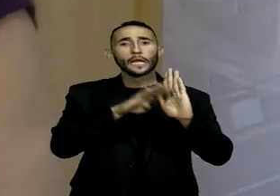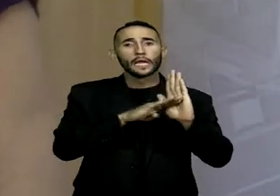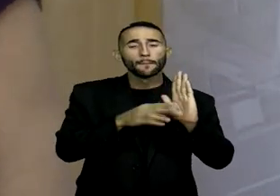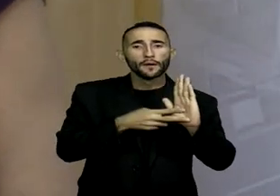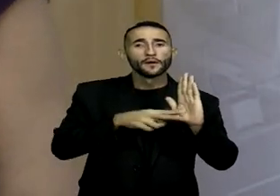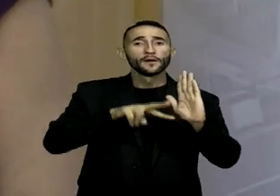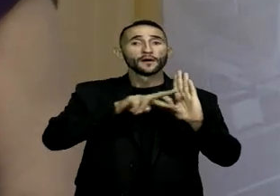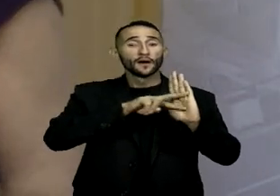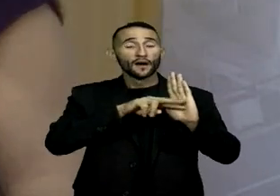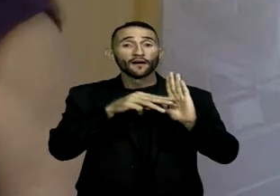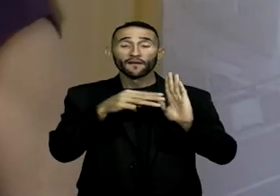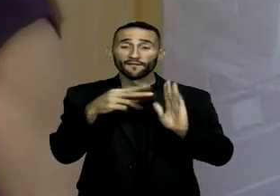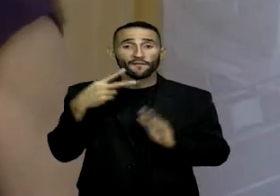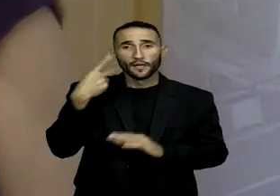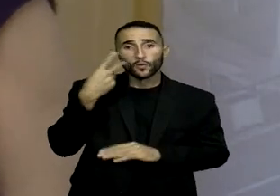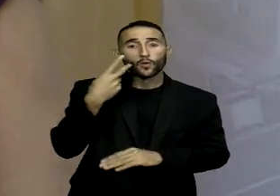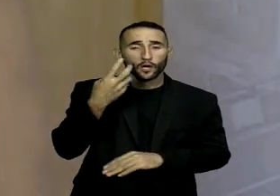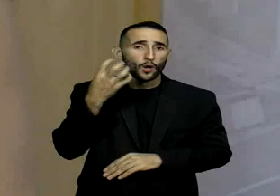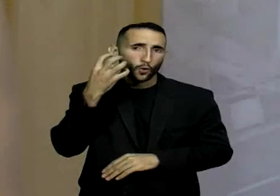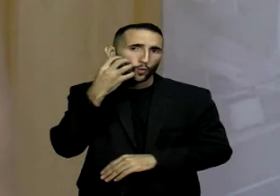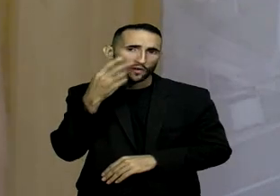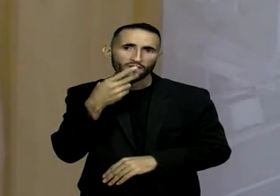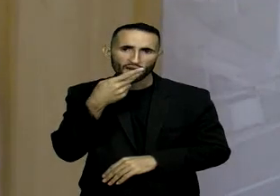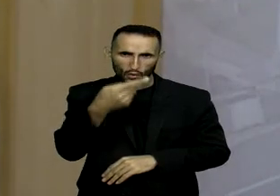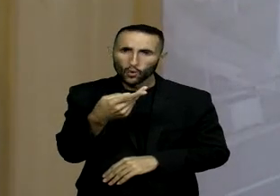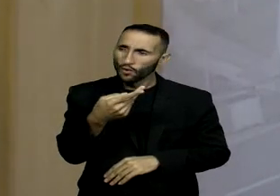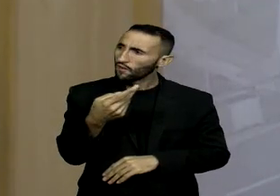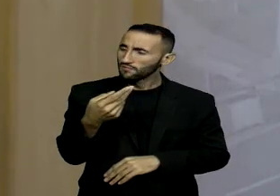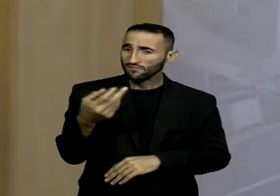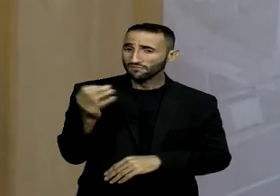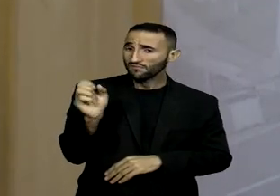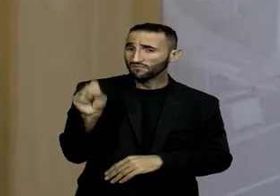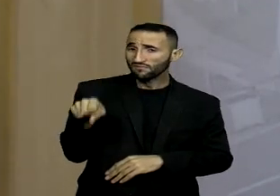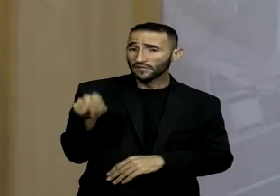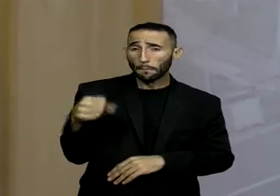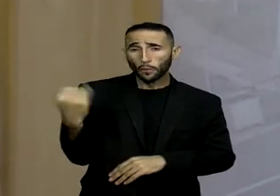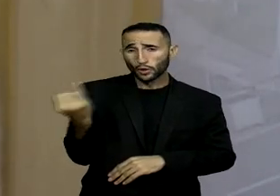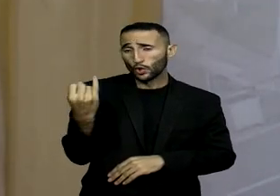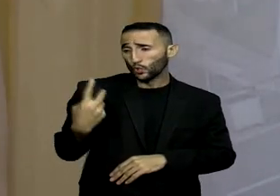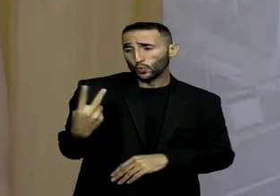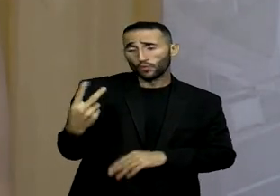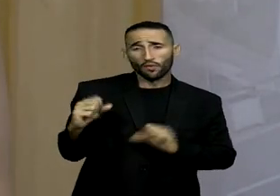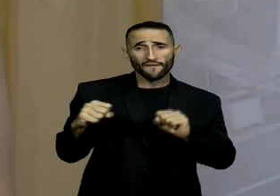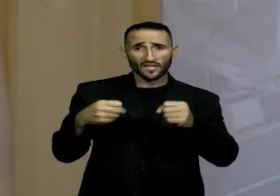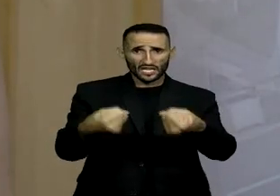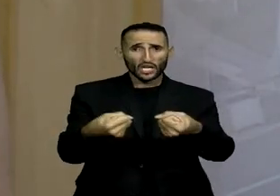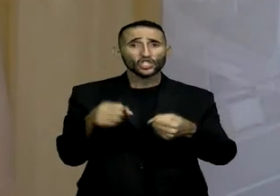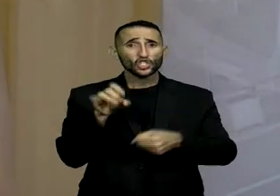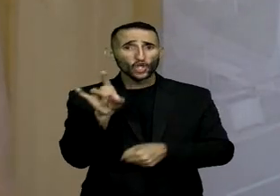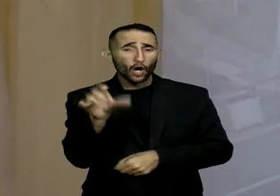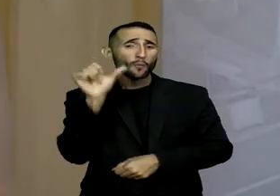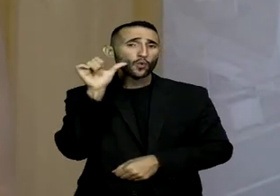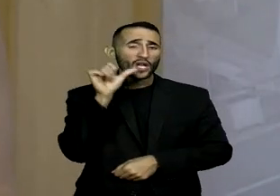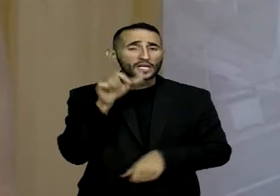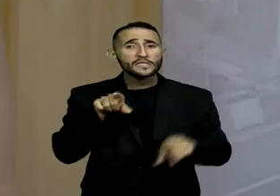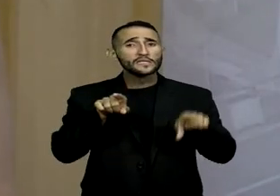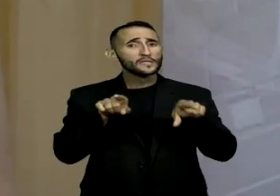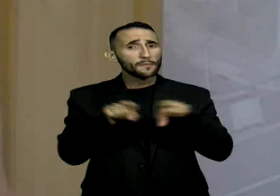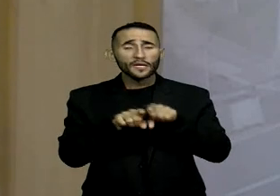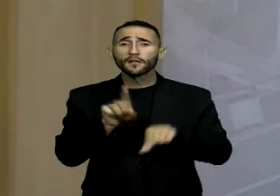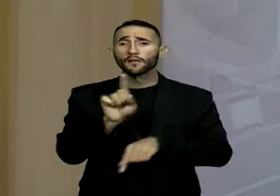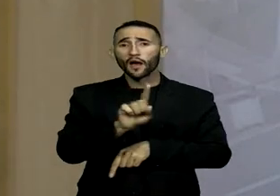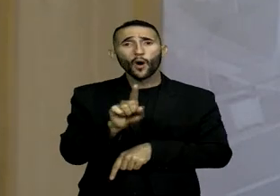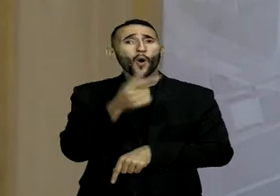me procurou e falou da importância da gente estar falando sobre isso. E, com certeza, não só as vereadoras, mas os vereadores também